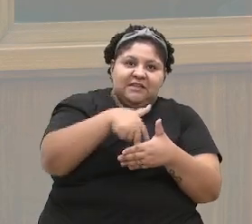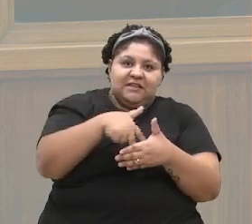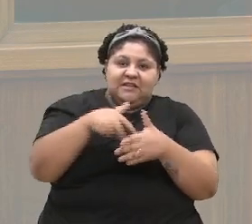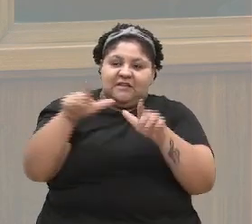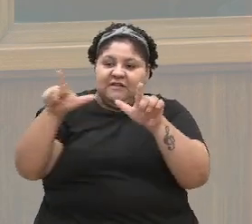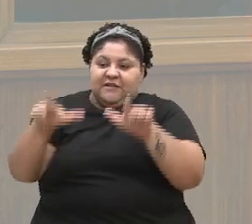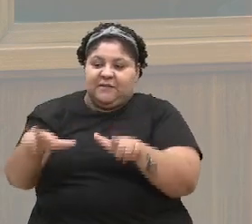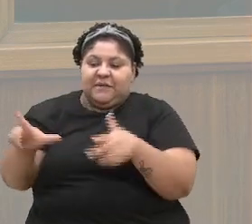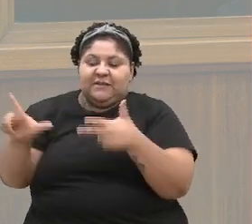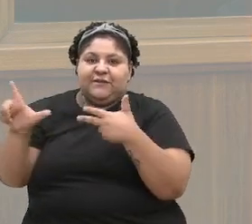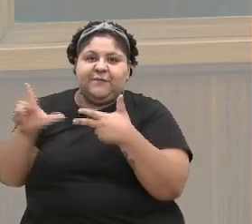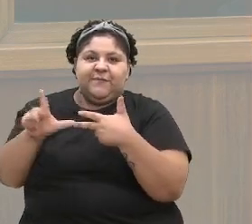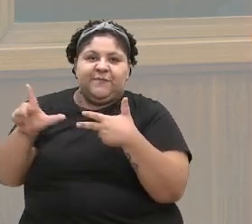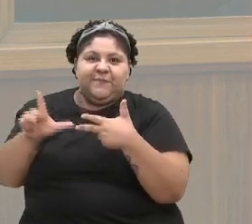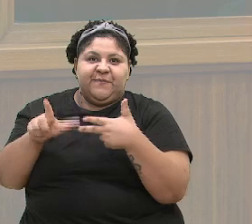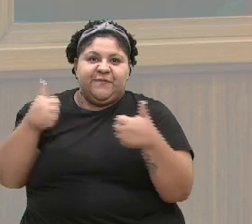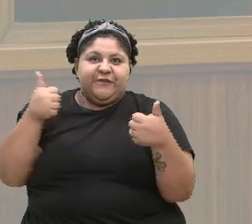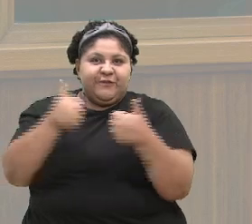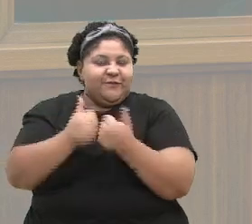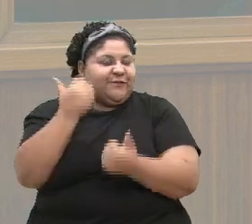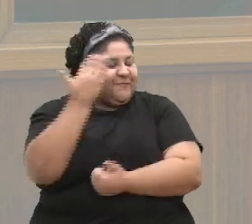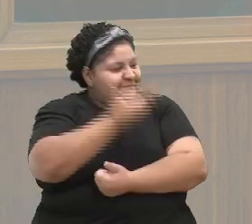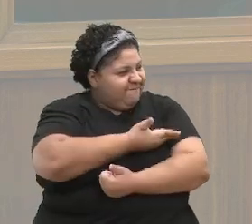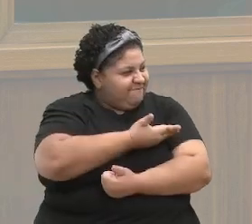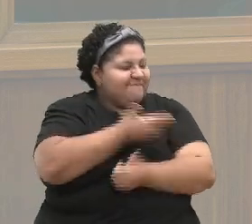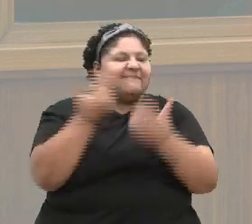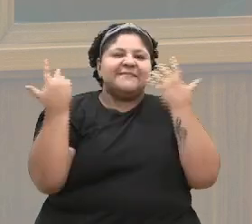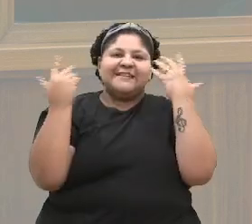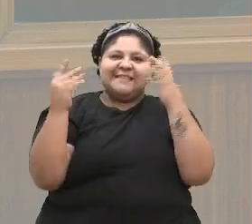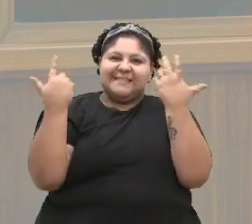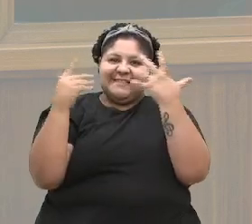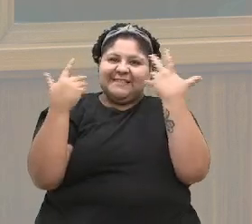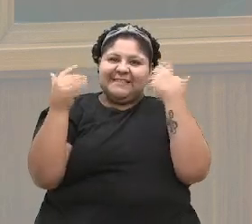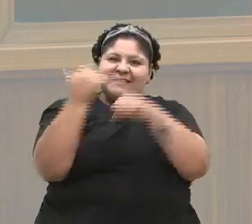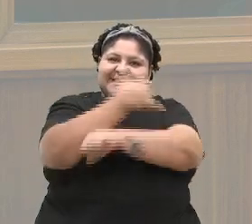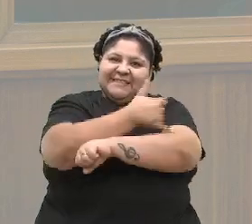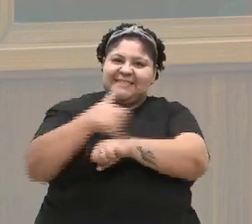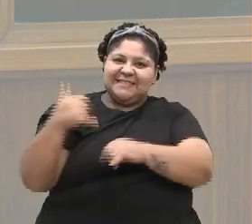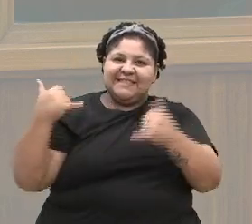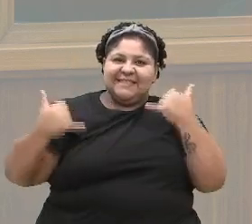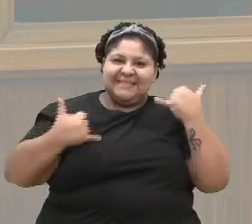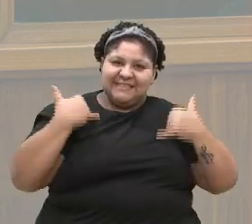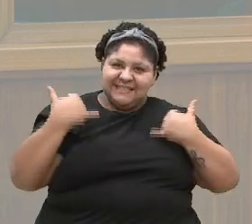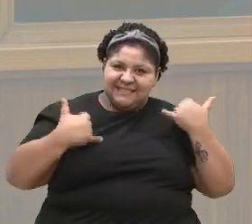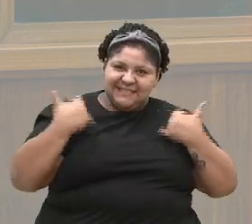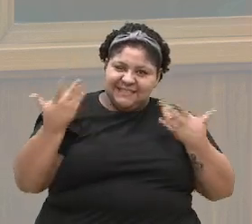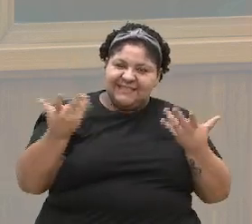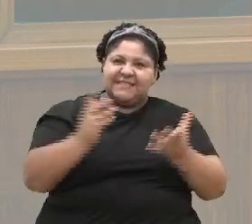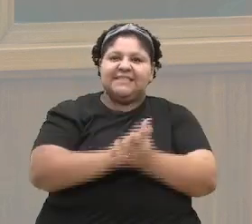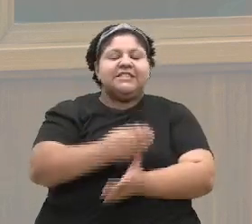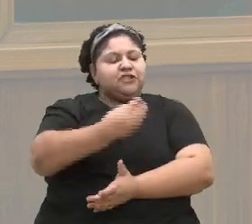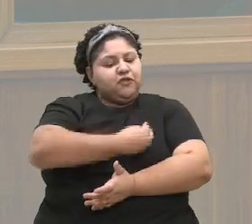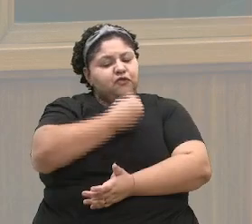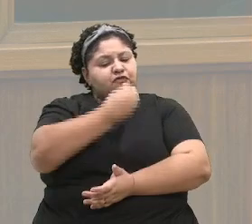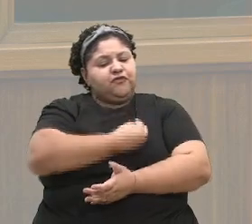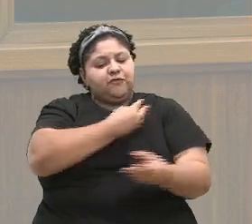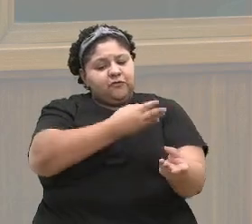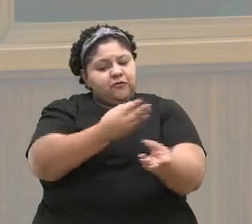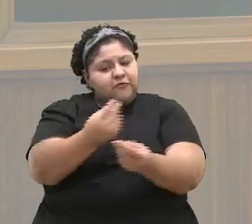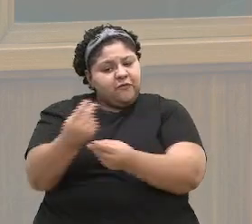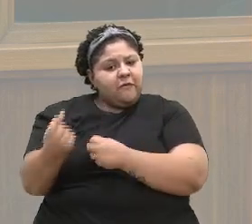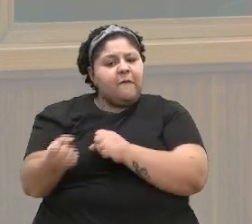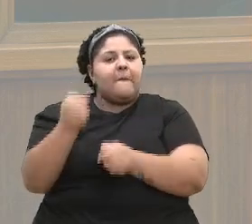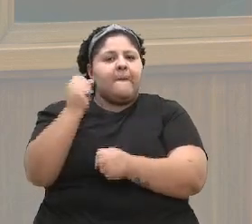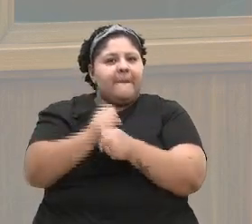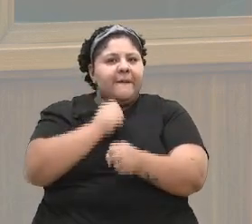espaço legislativo contigo. Então, parabéns pela passagem do teu aniversário, que tu viva muitos e muitos